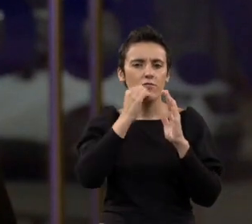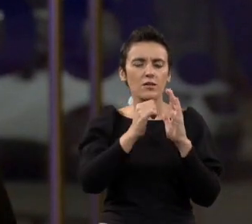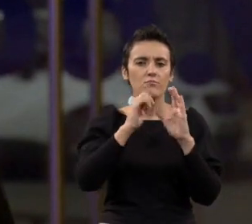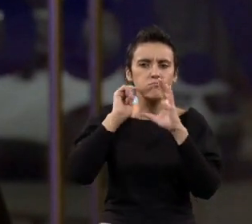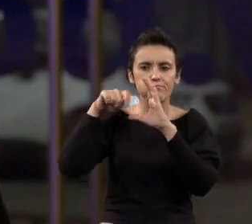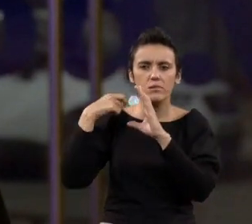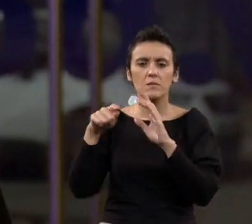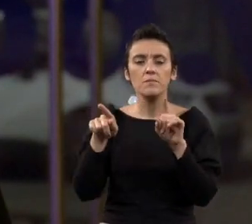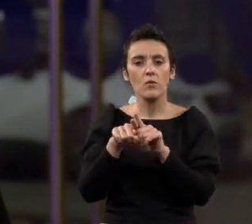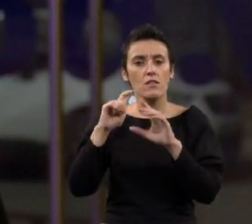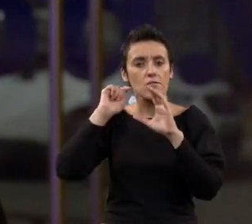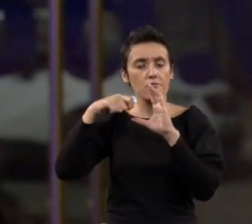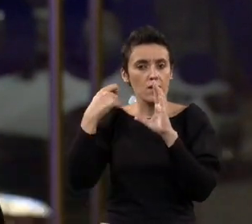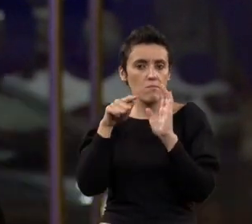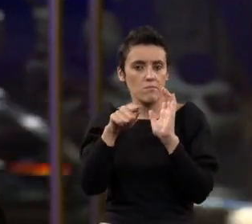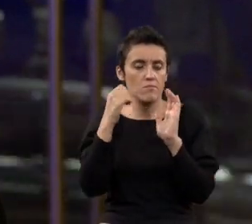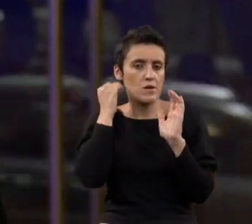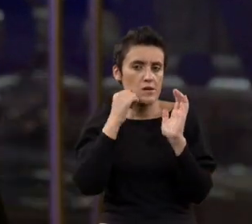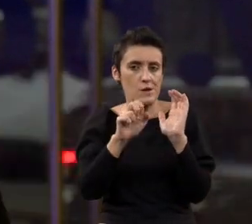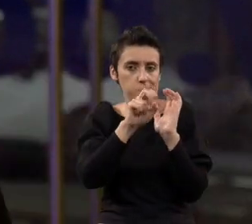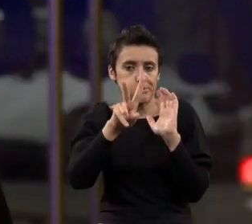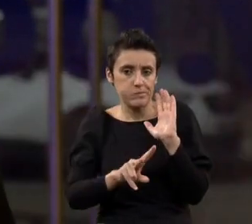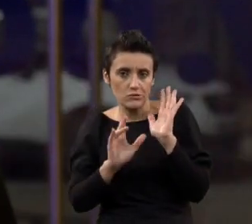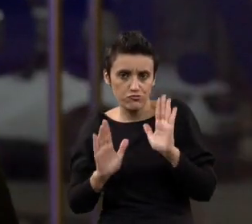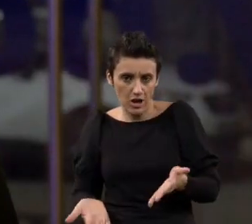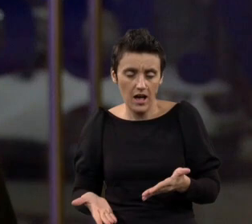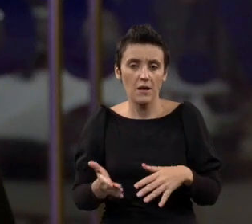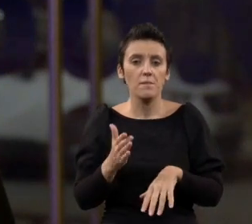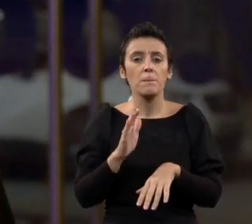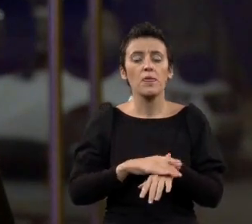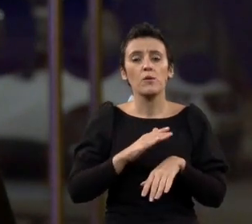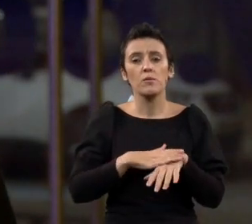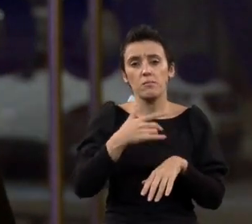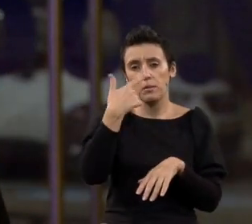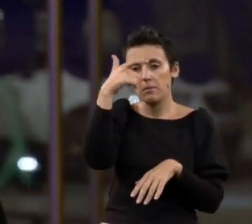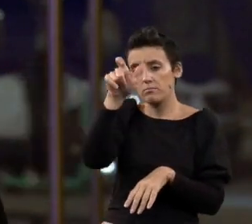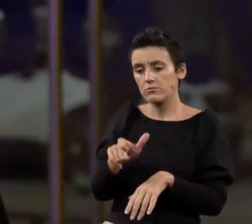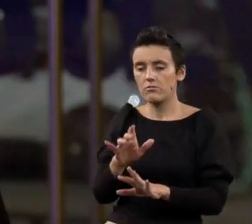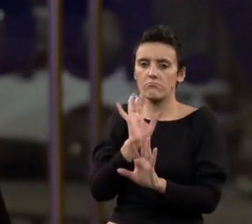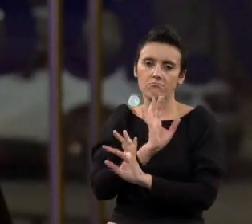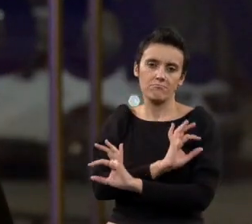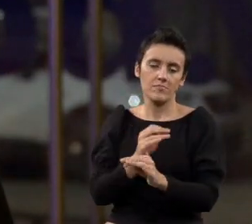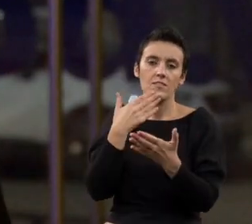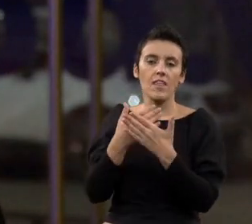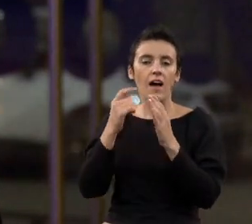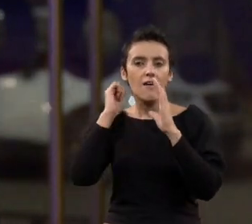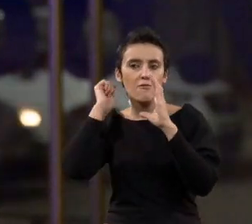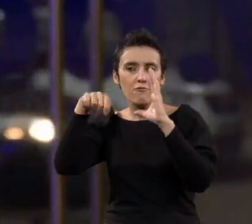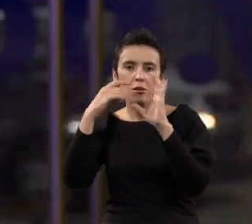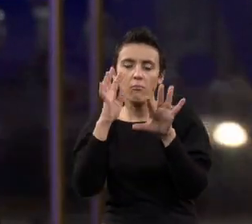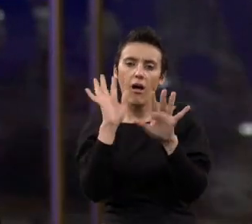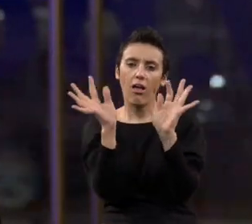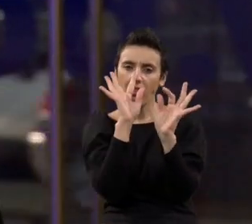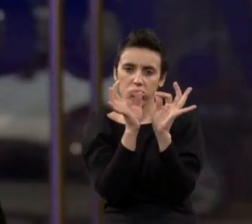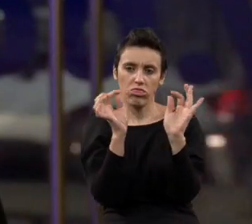um segundo filme, de uma pessoa que maravilhosa que começou, fez uma curta e arriscou-se a fazer esta longa. Portanto, é